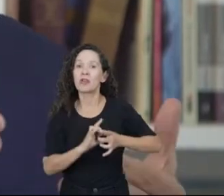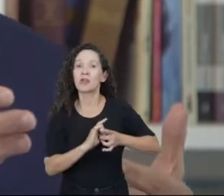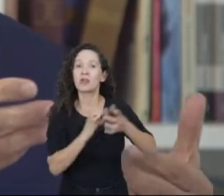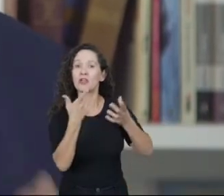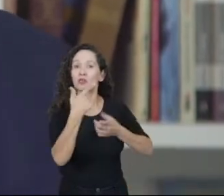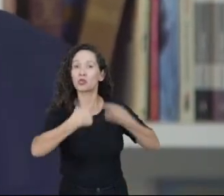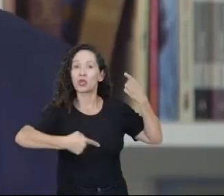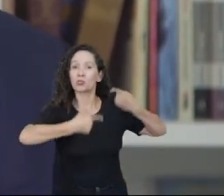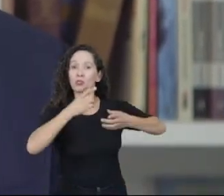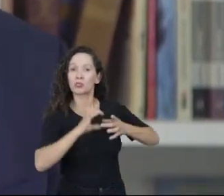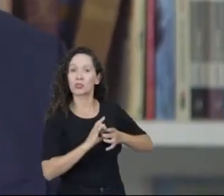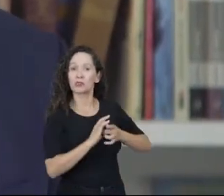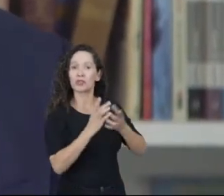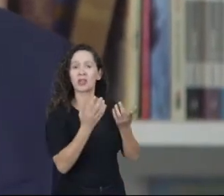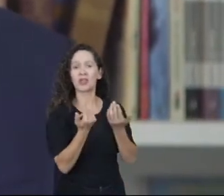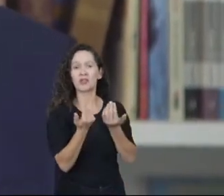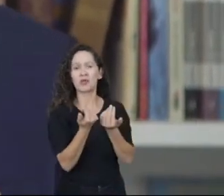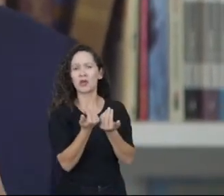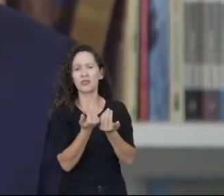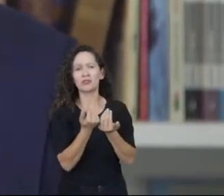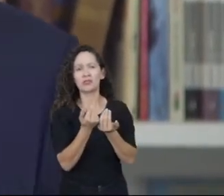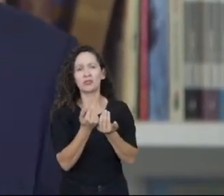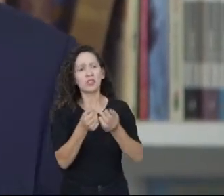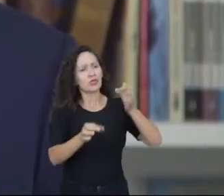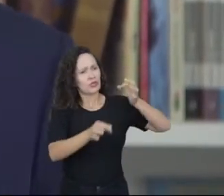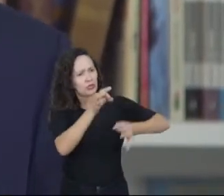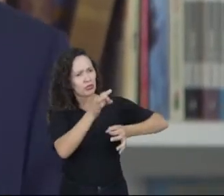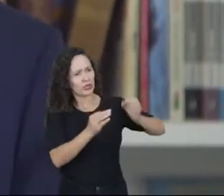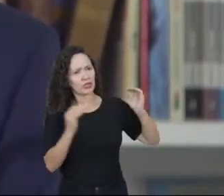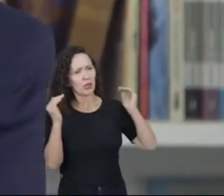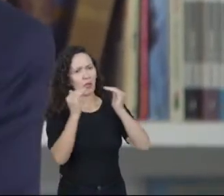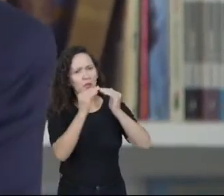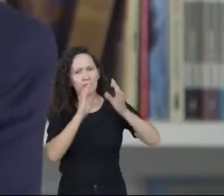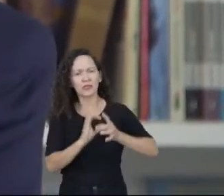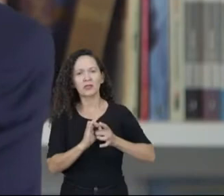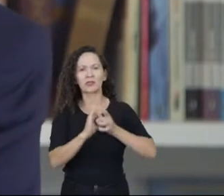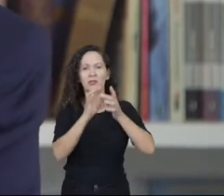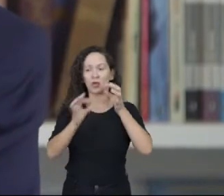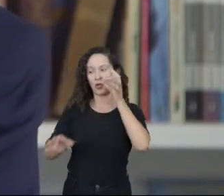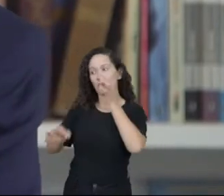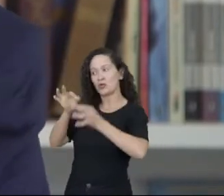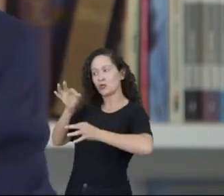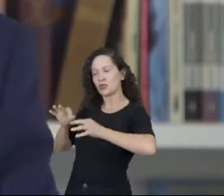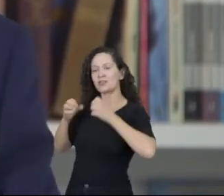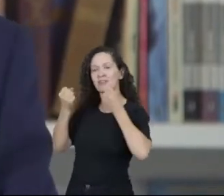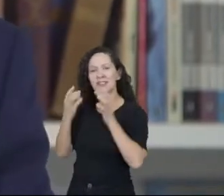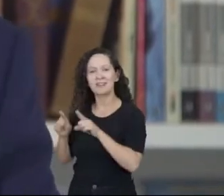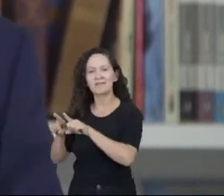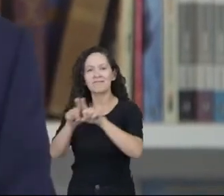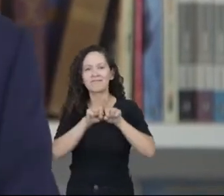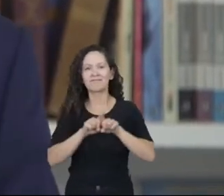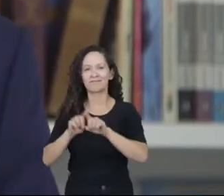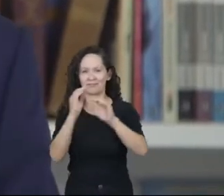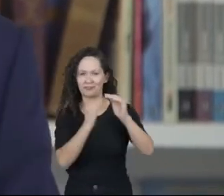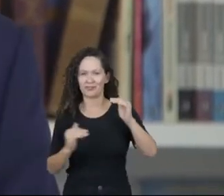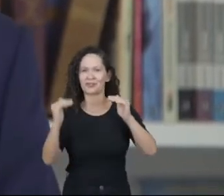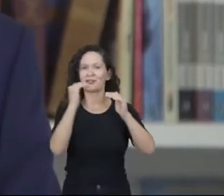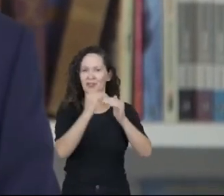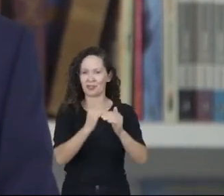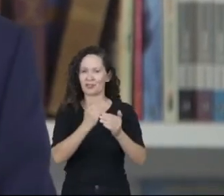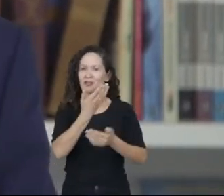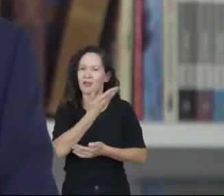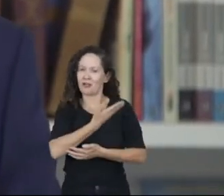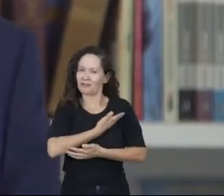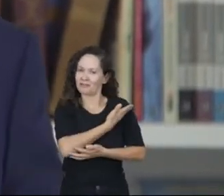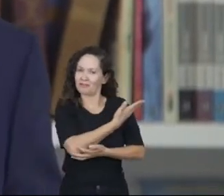não há liberdade sem justiça nem Justiça Sem igualdade amigas e amigos